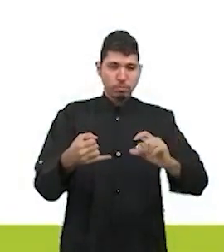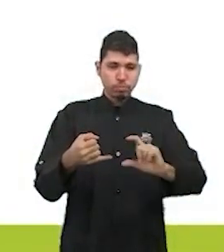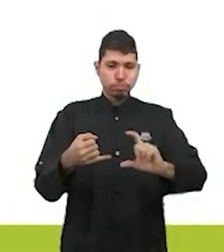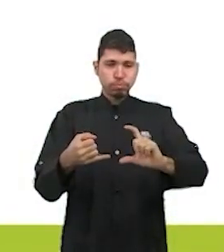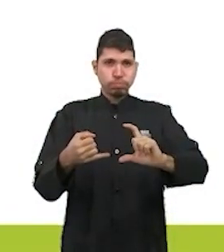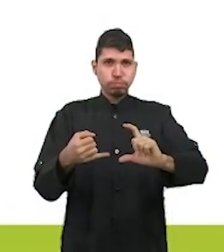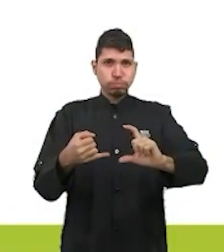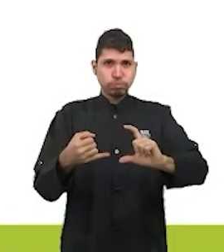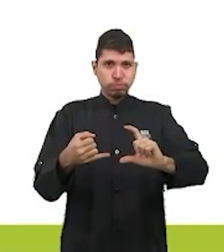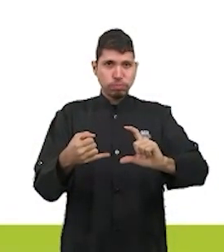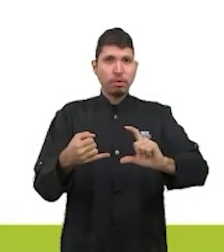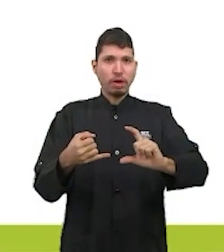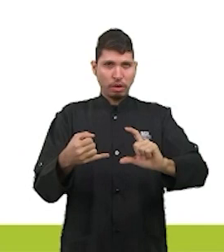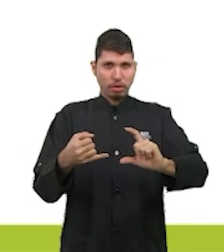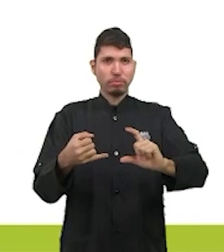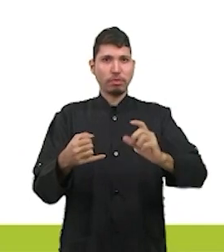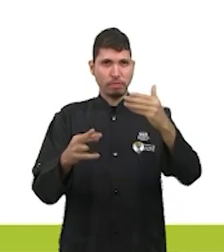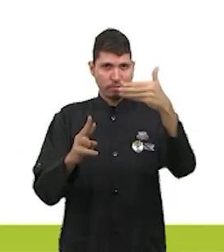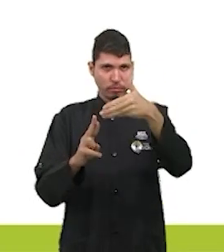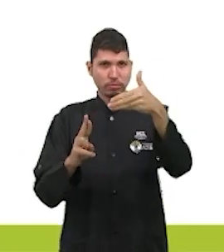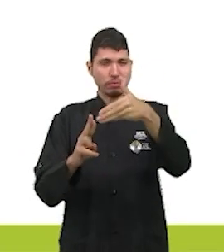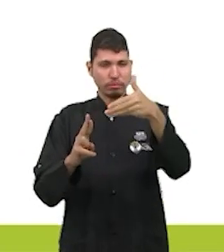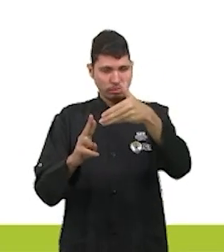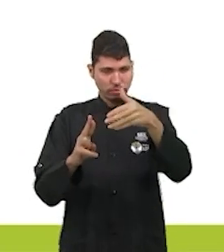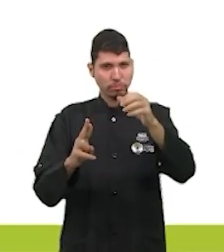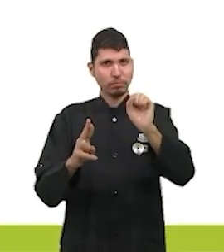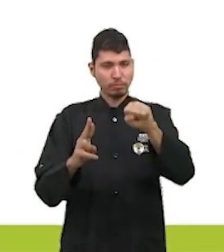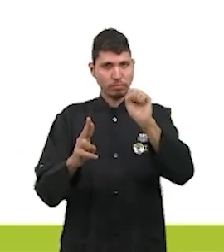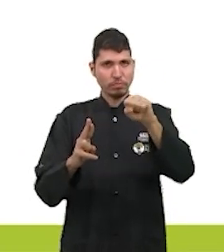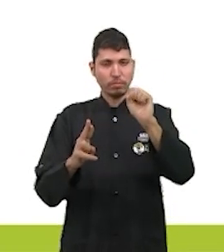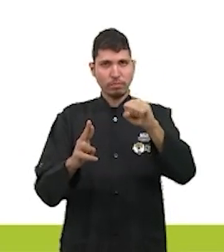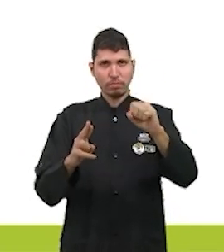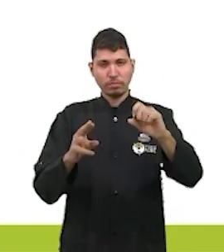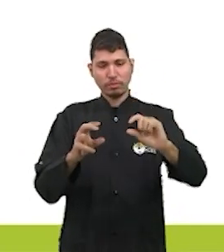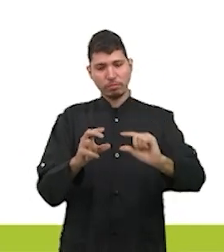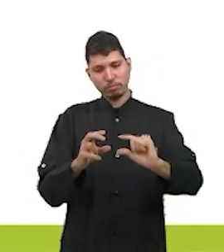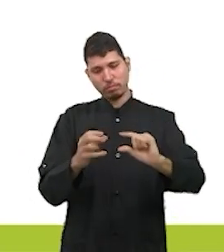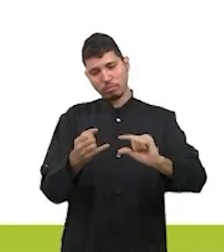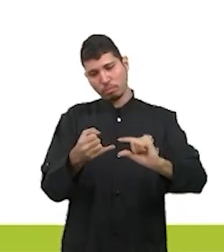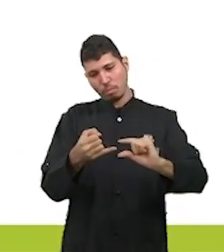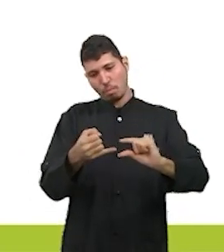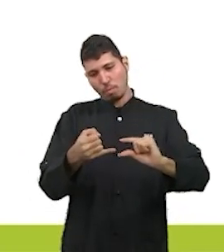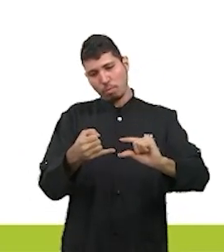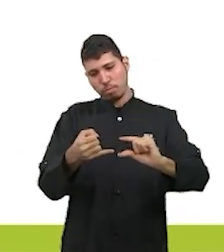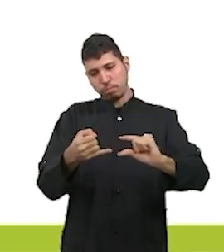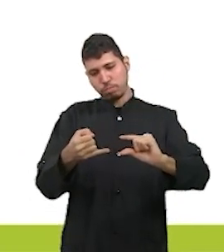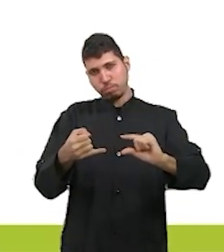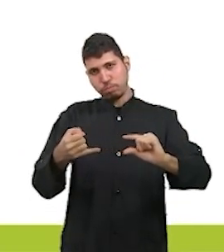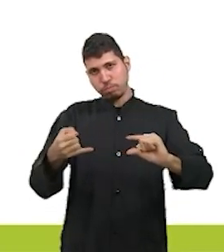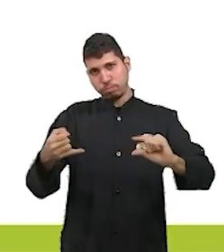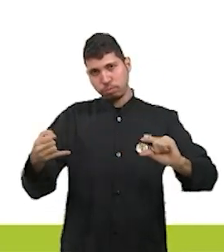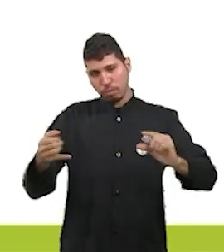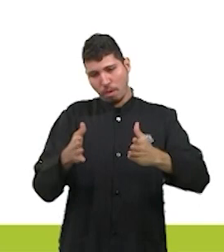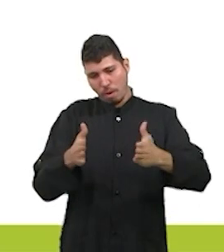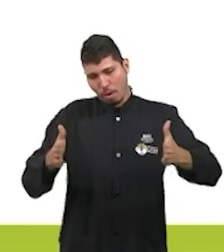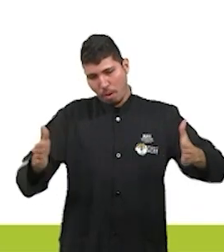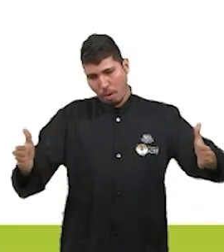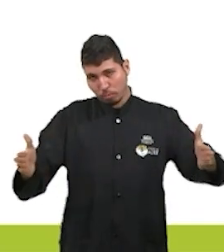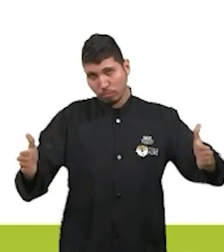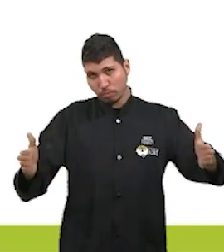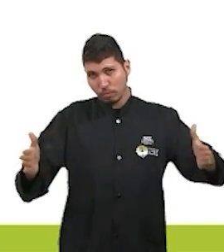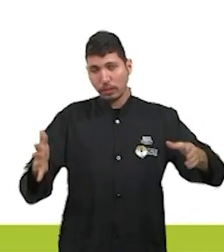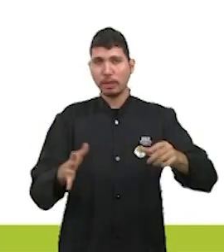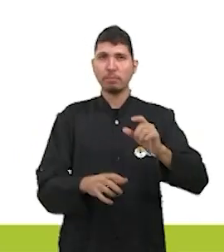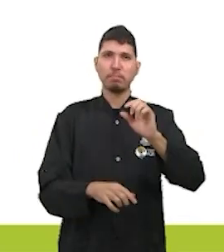paralelo a gente já viu que não, e as outras também tem paralelo, a gente já viu que não, né? Então, aqui a correta seria a